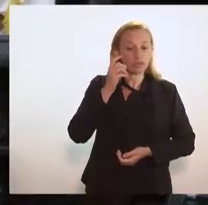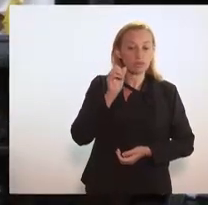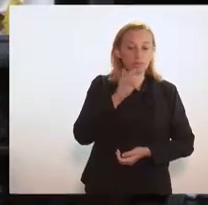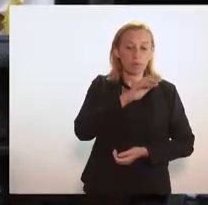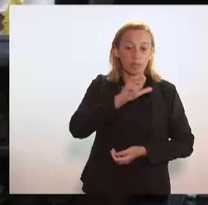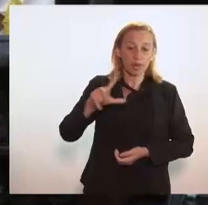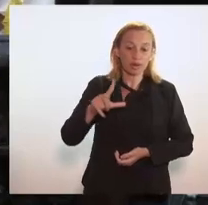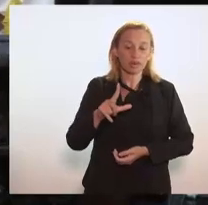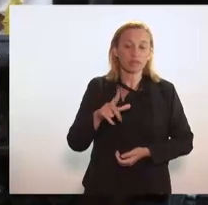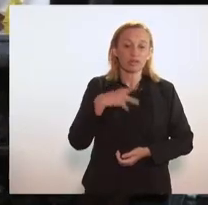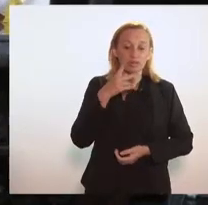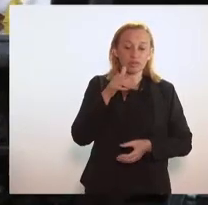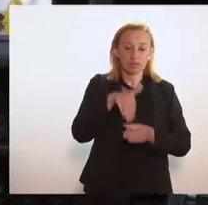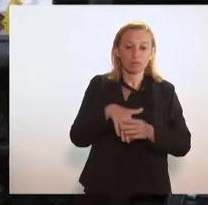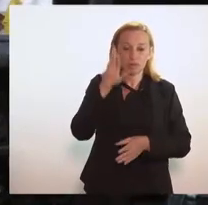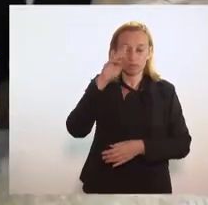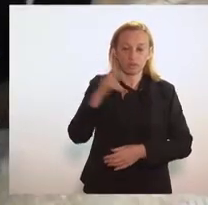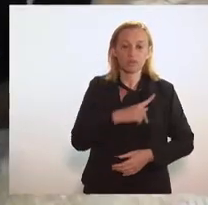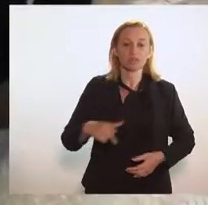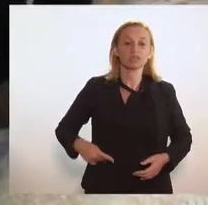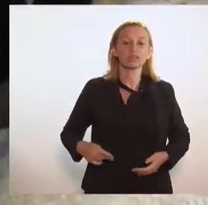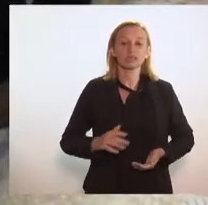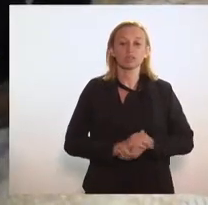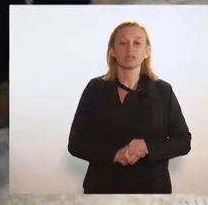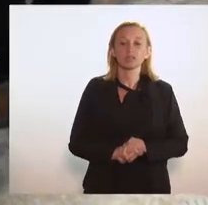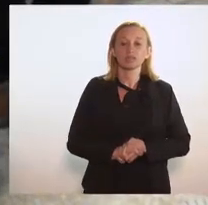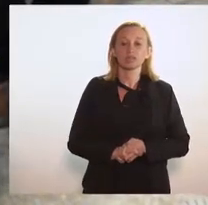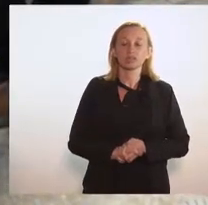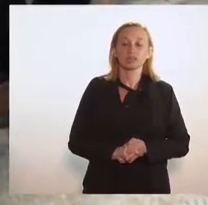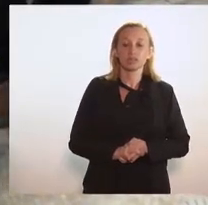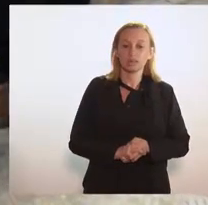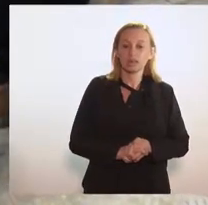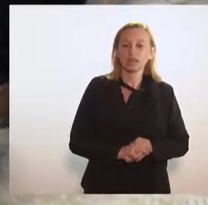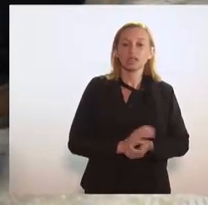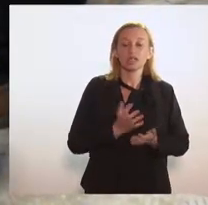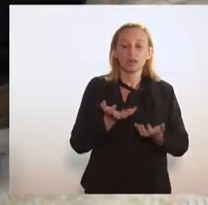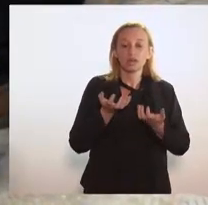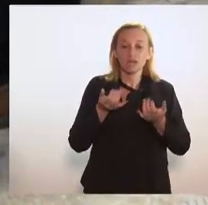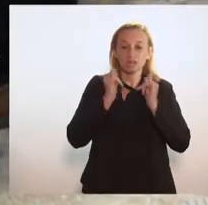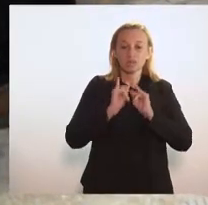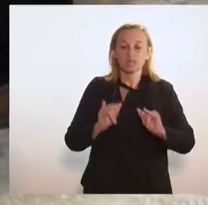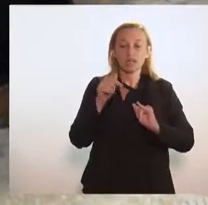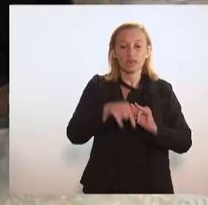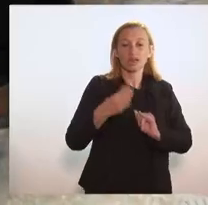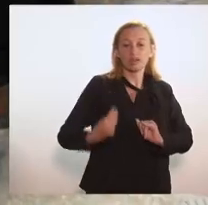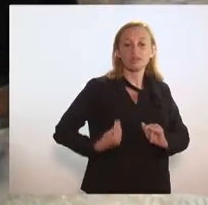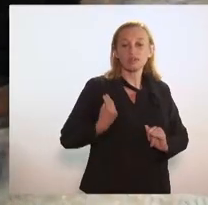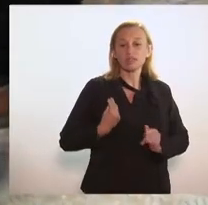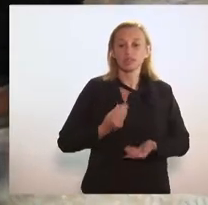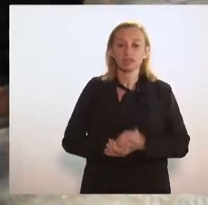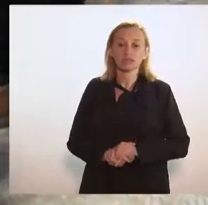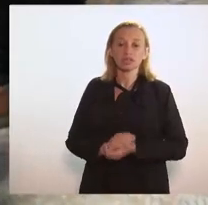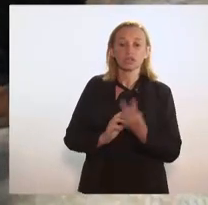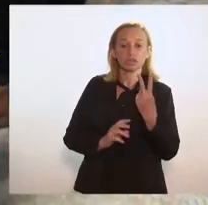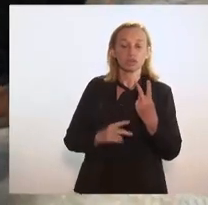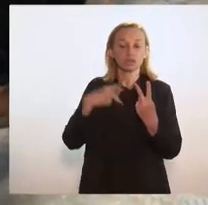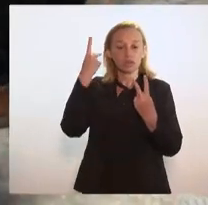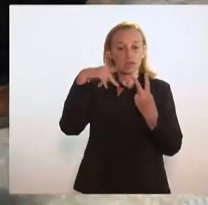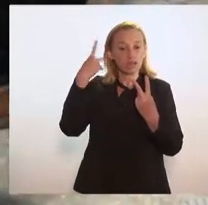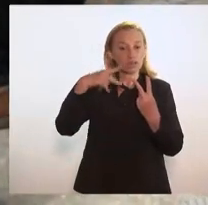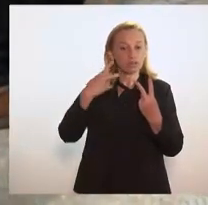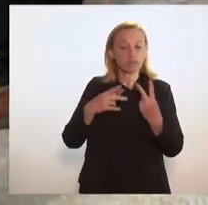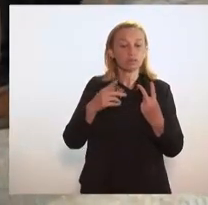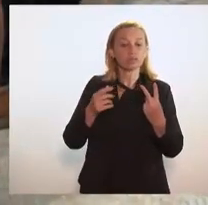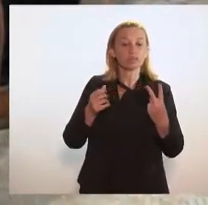lipobell coração de volta fosse Presidente Obrigado presidente que são Jorge eu queria anunciar aqui a presença dos dois vereadores